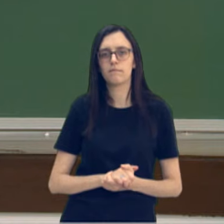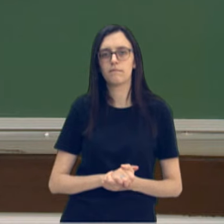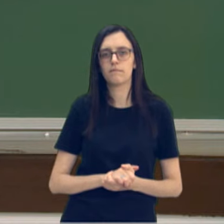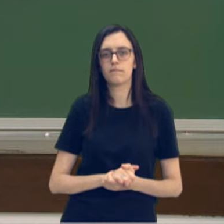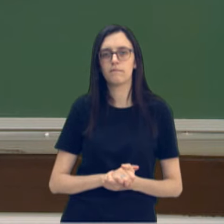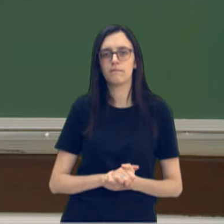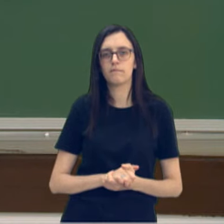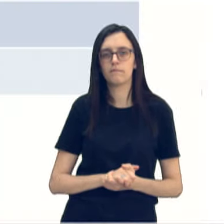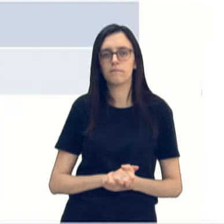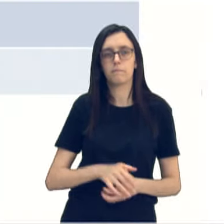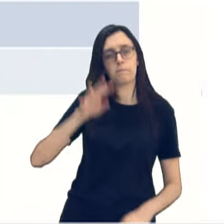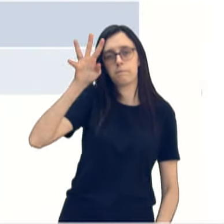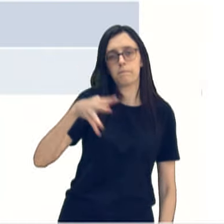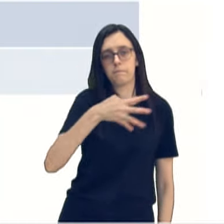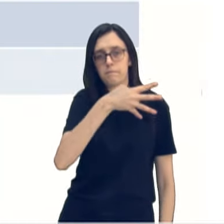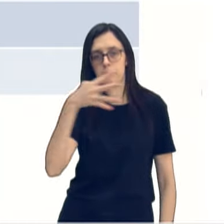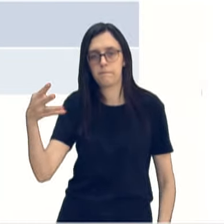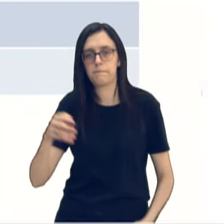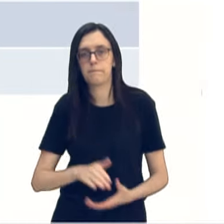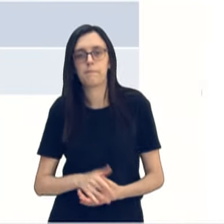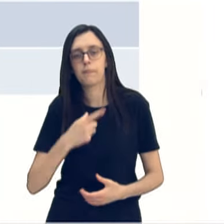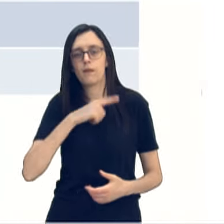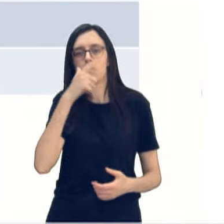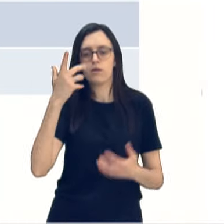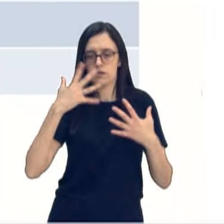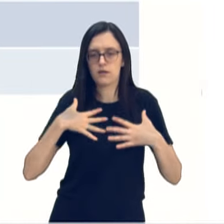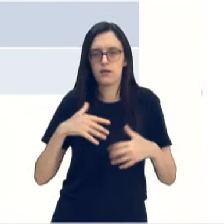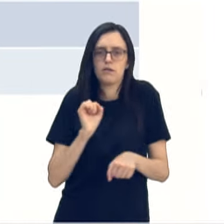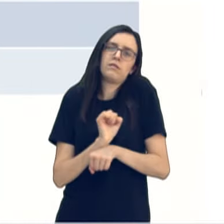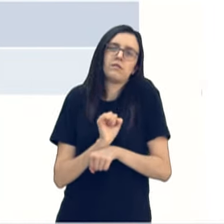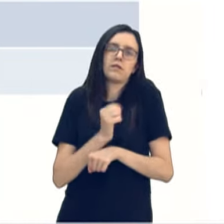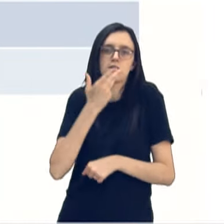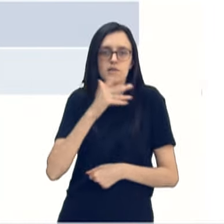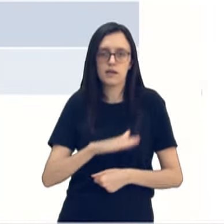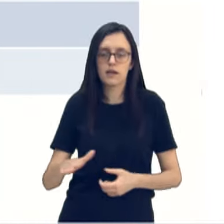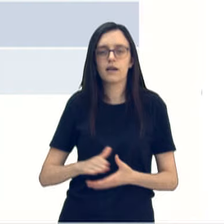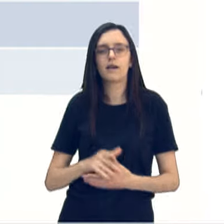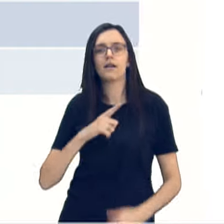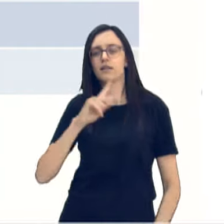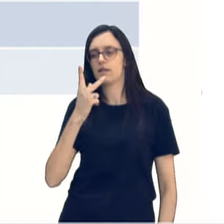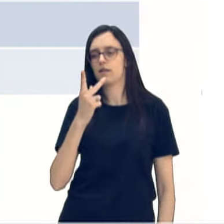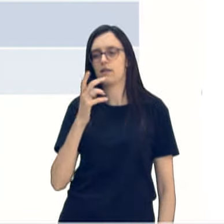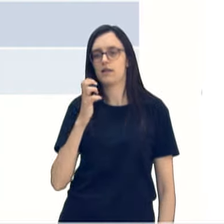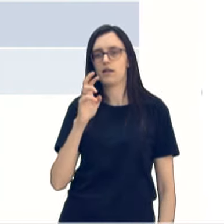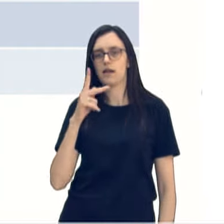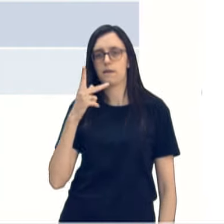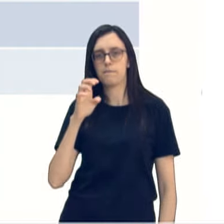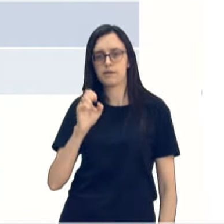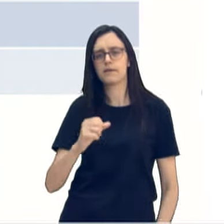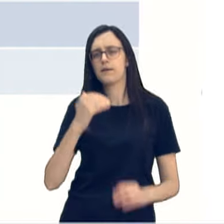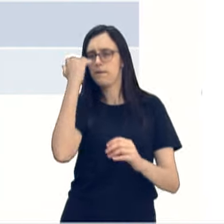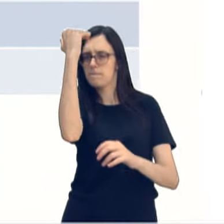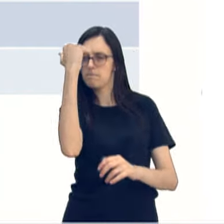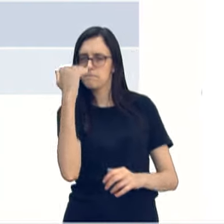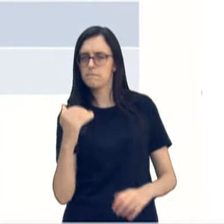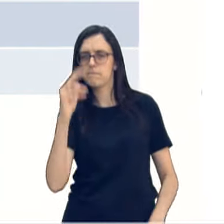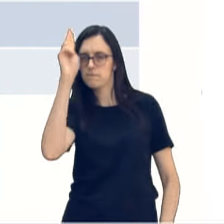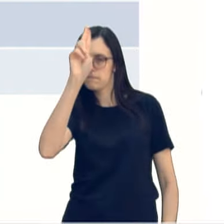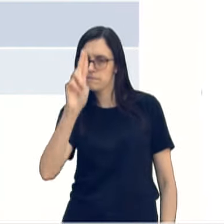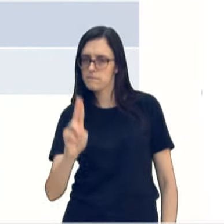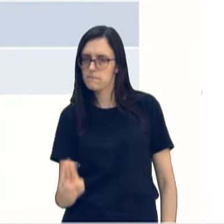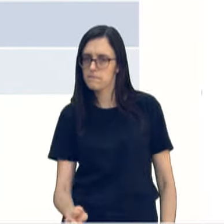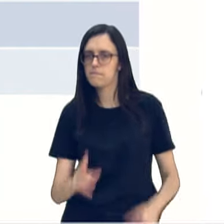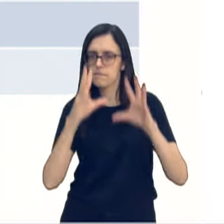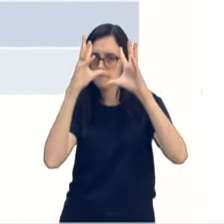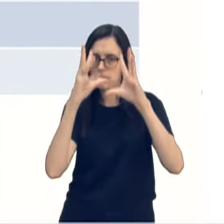A outra parte da tabela: poliomielite, paralisia infantil, herpes, rotavírus, hantavirose, HPV,